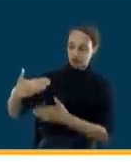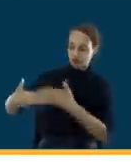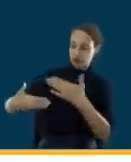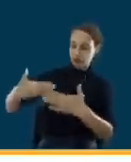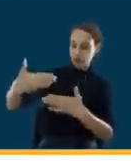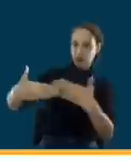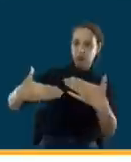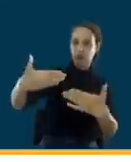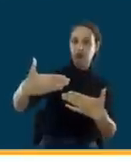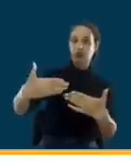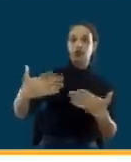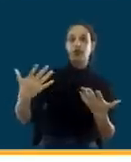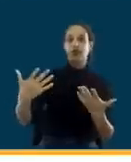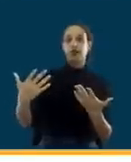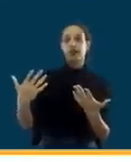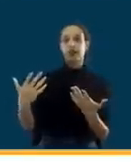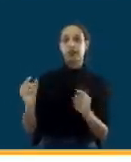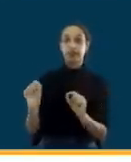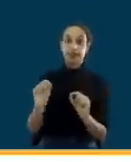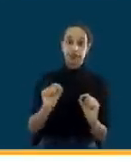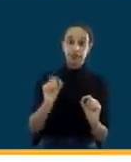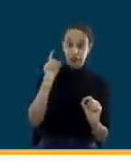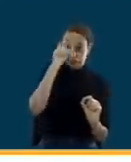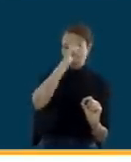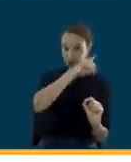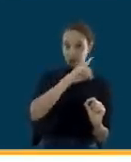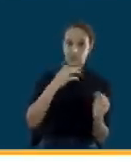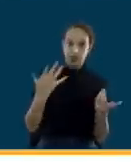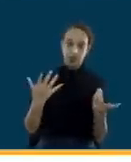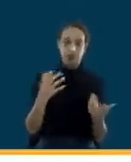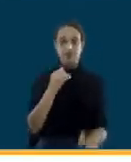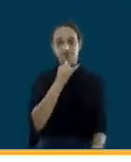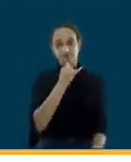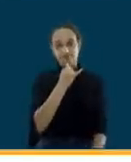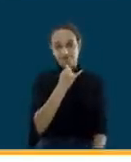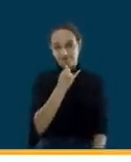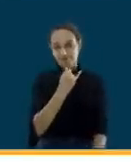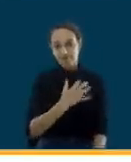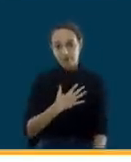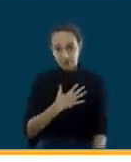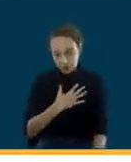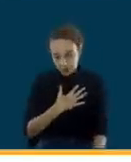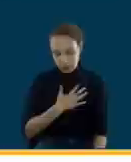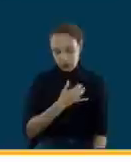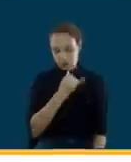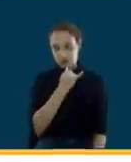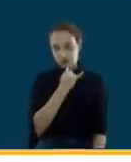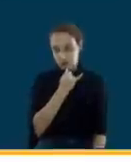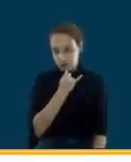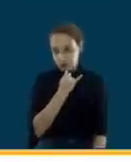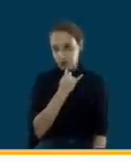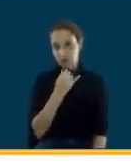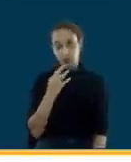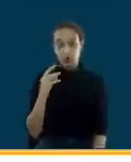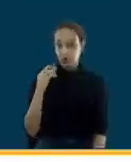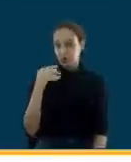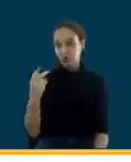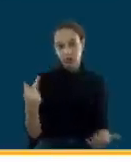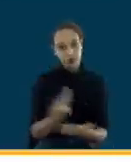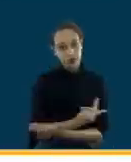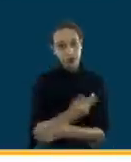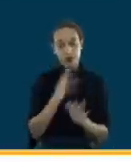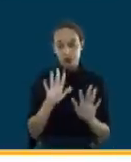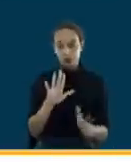essa nossa dificuldade, lamentando profundamente as nossas perdas todas, mas confiando